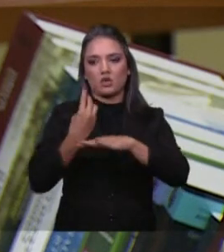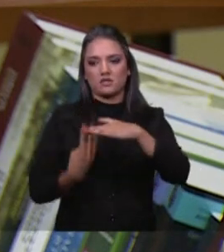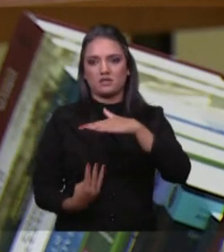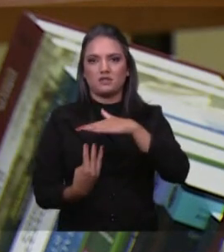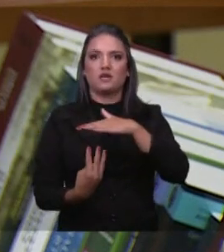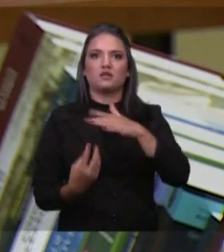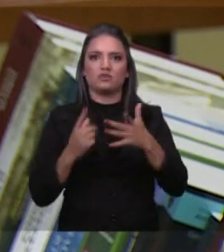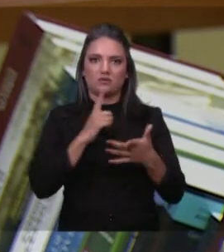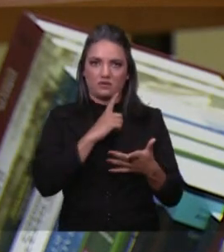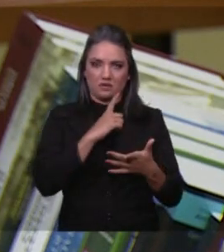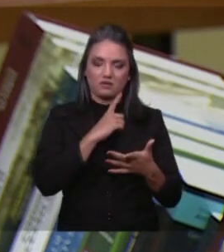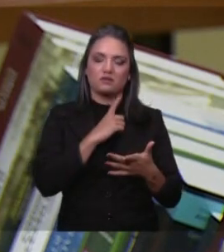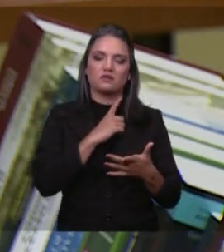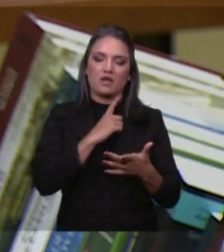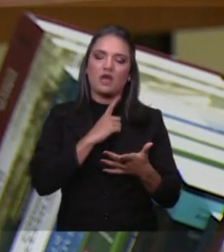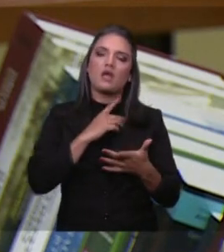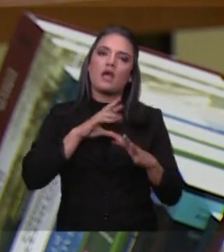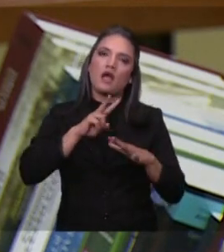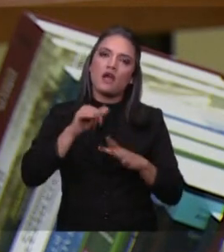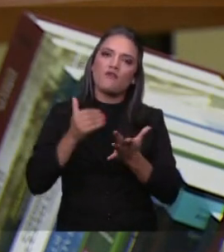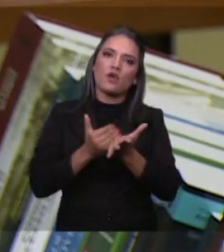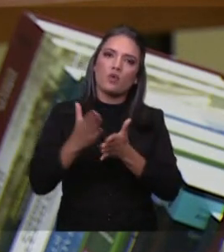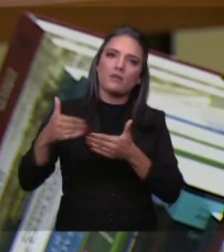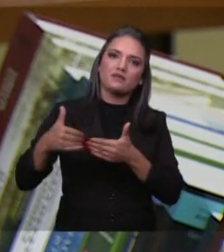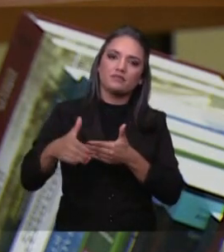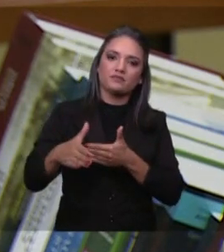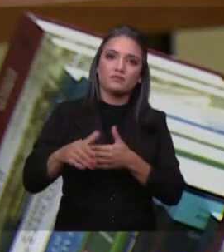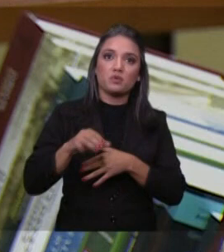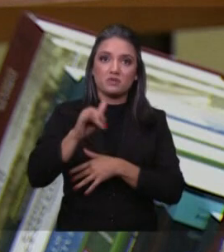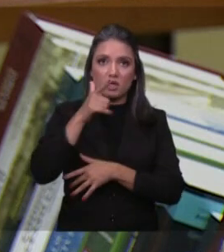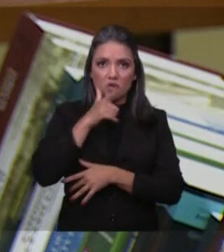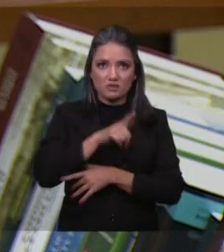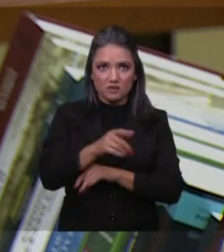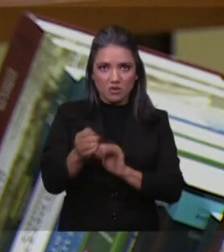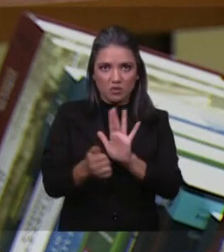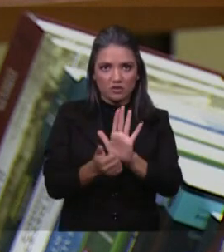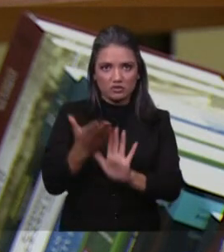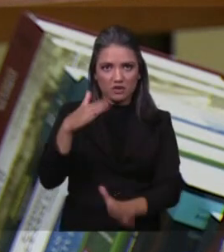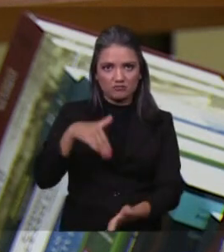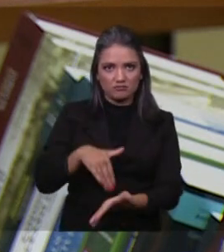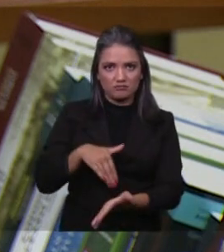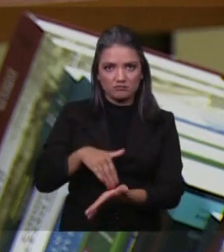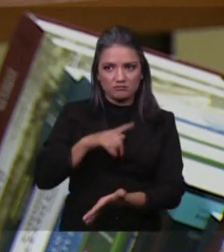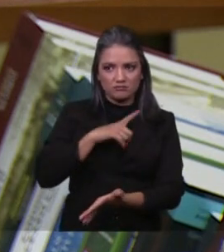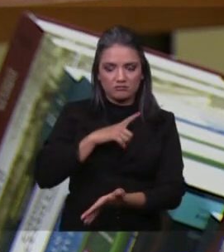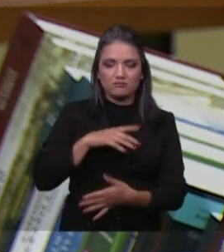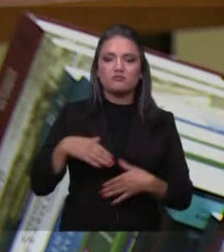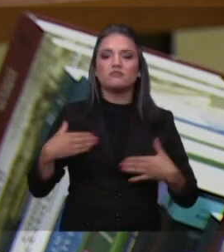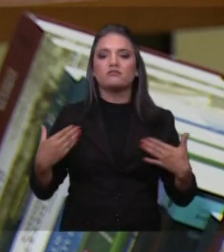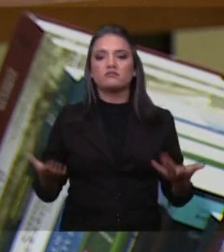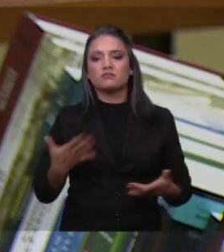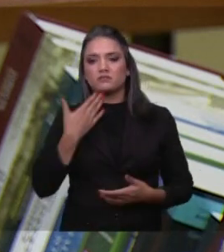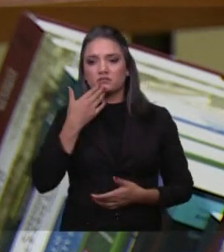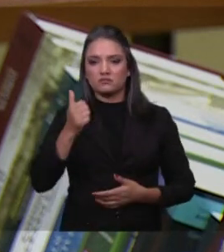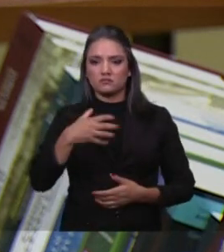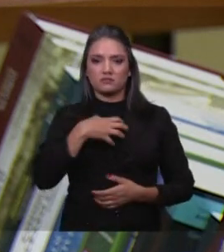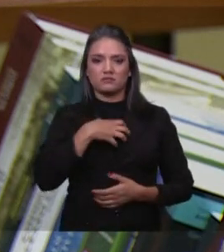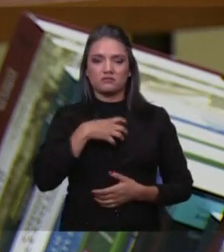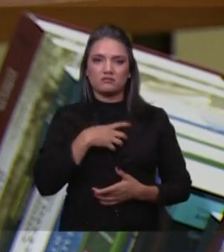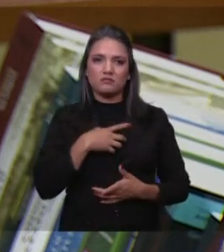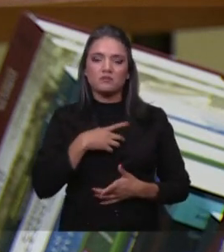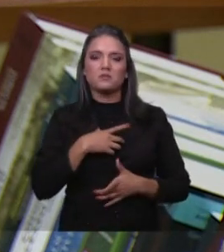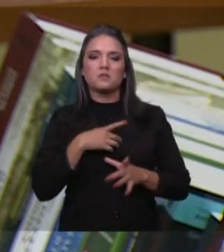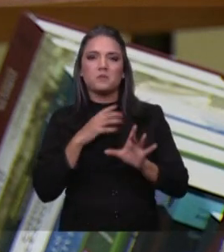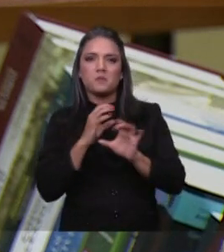modulação. Uma vez alcançado o referido quórum, a questão relativa à melhor forma de equacionar